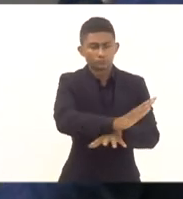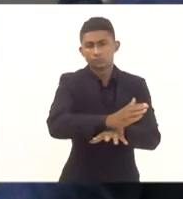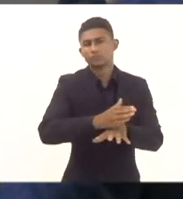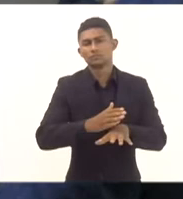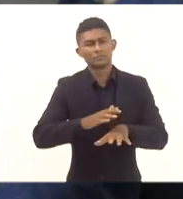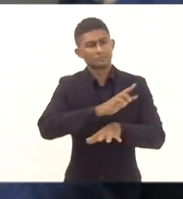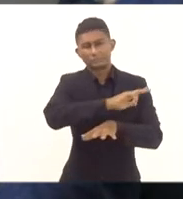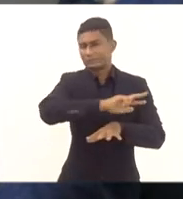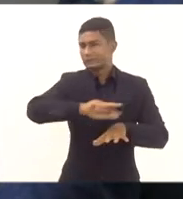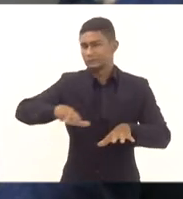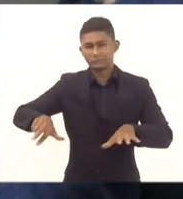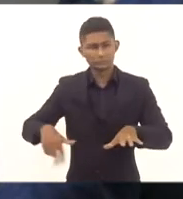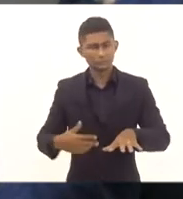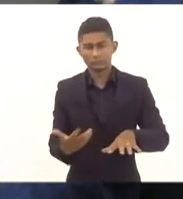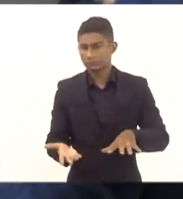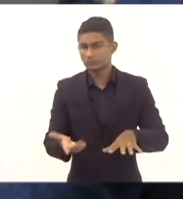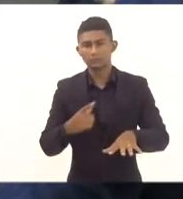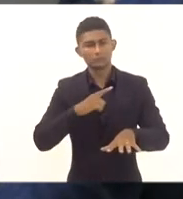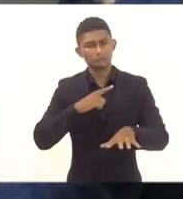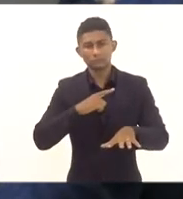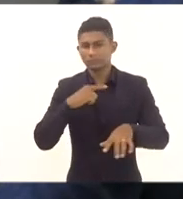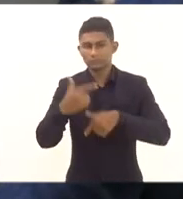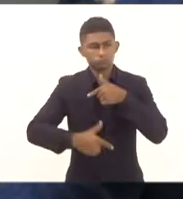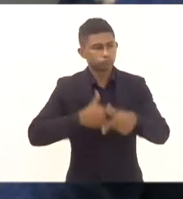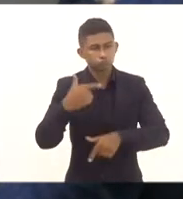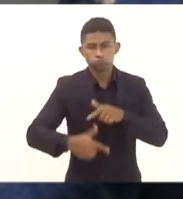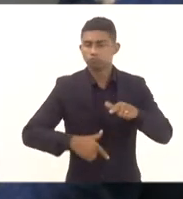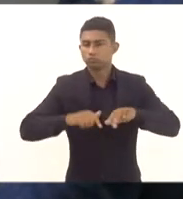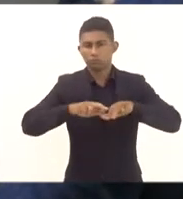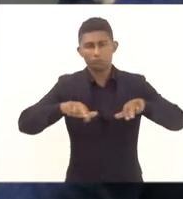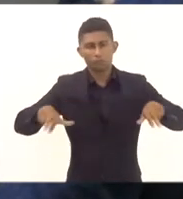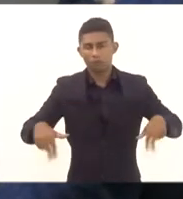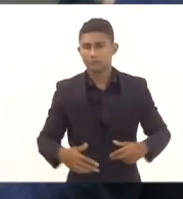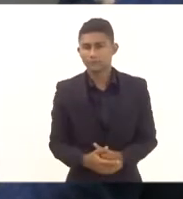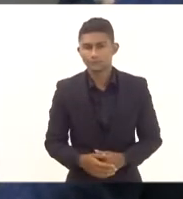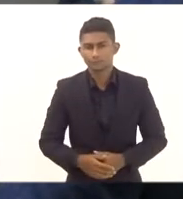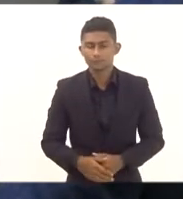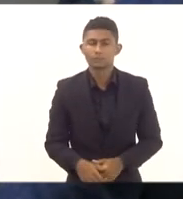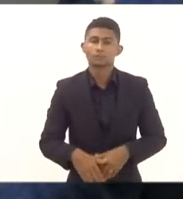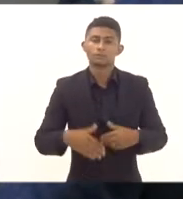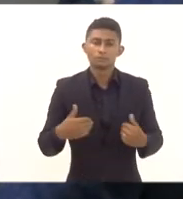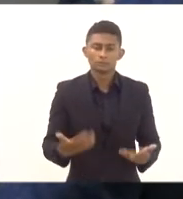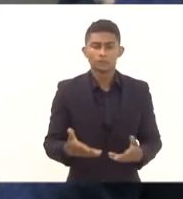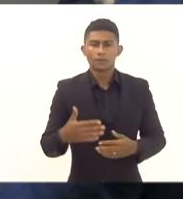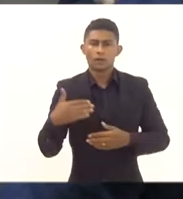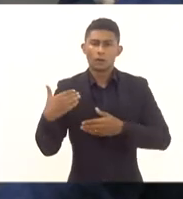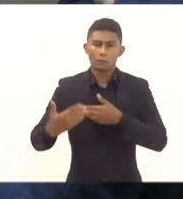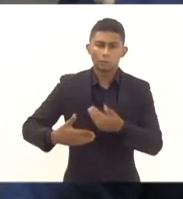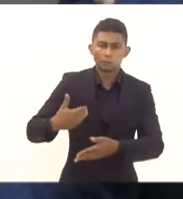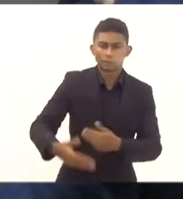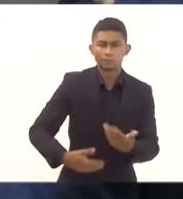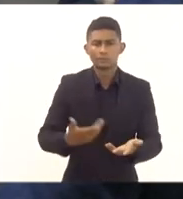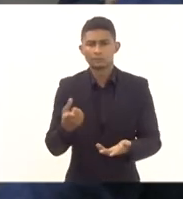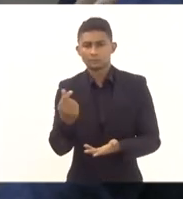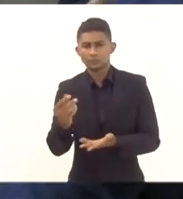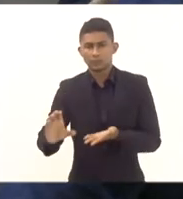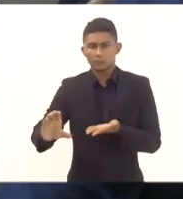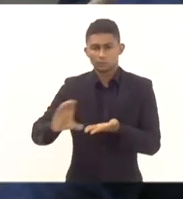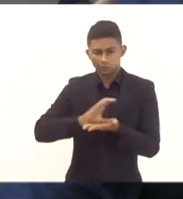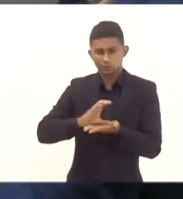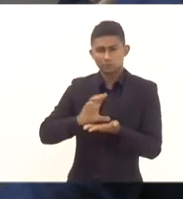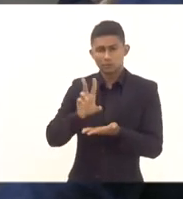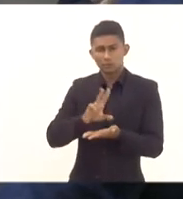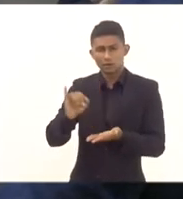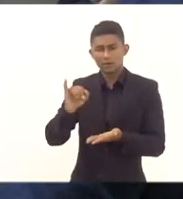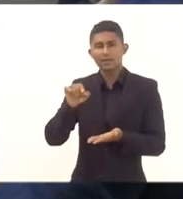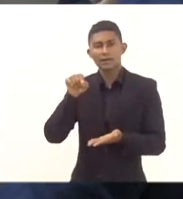operacionalizar Fundos Estaduais de financiamento então na medida que forem disponibilizados recursos para esses Fundos